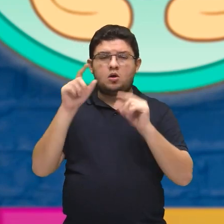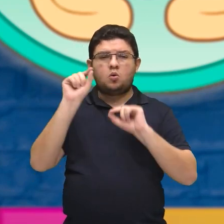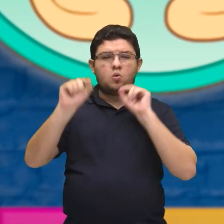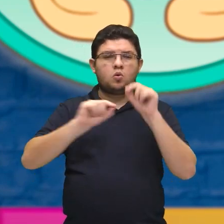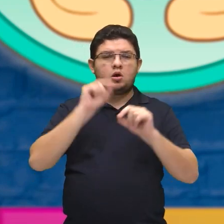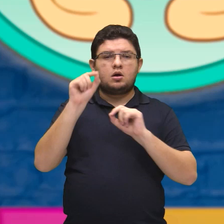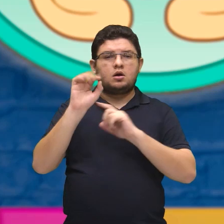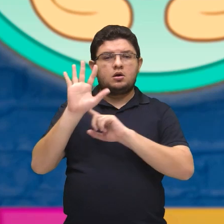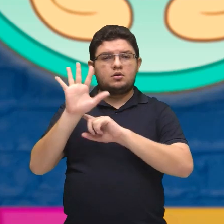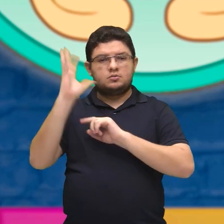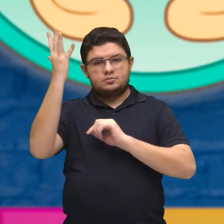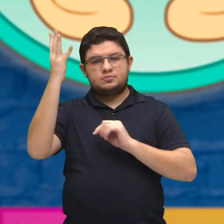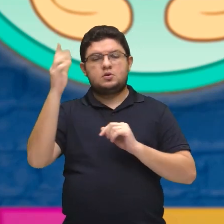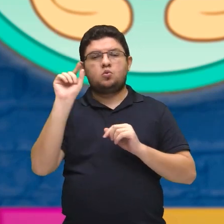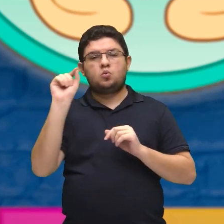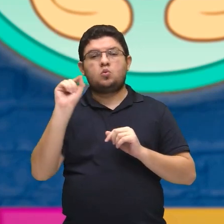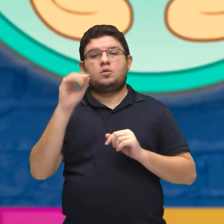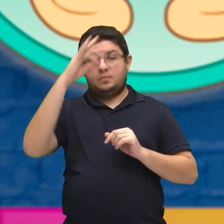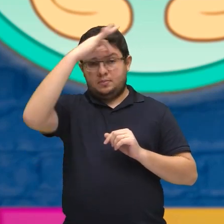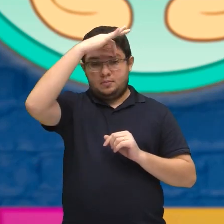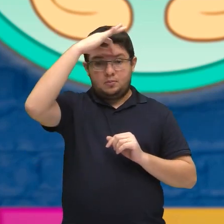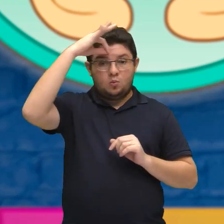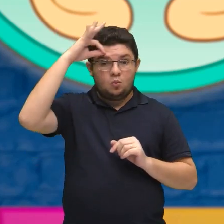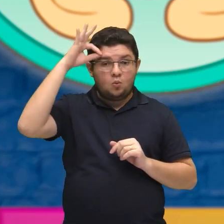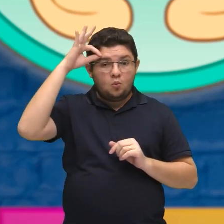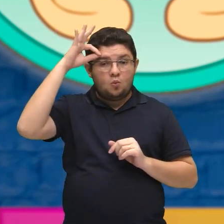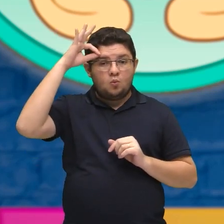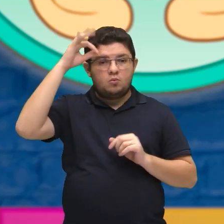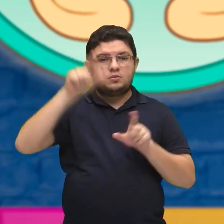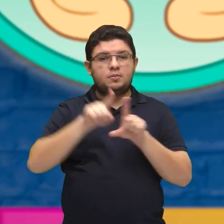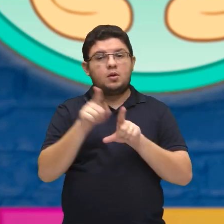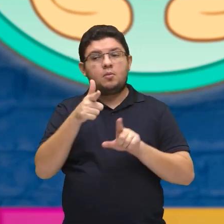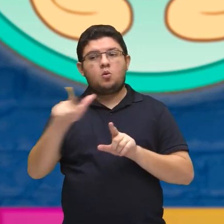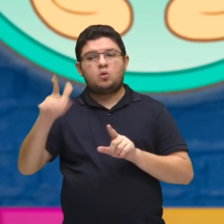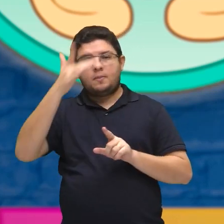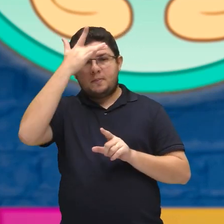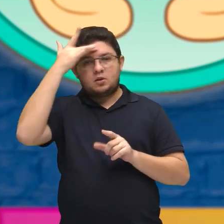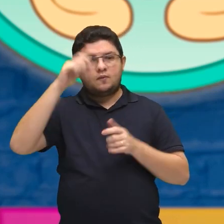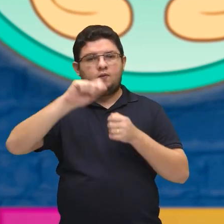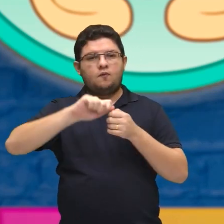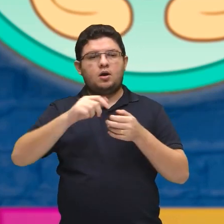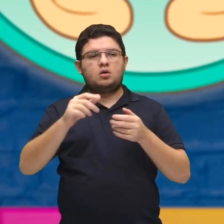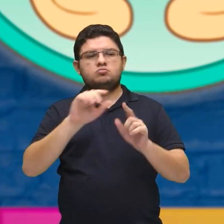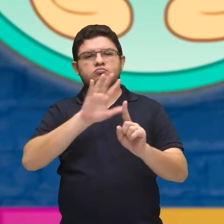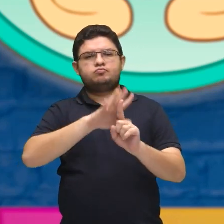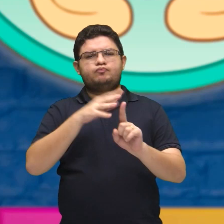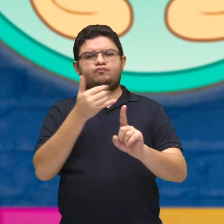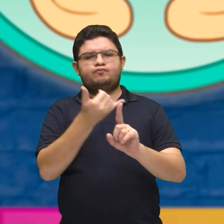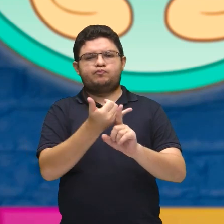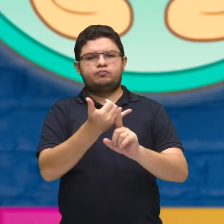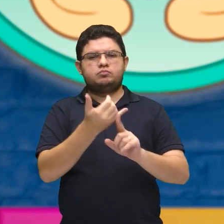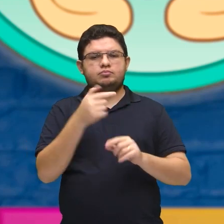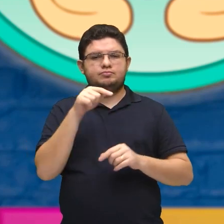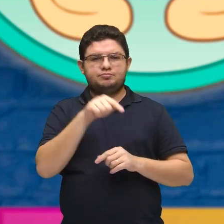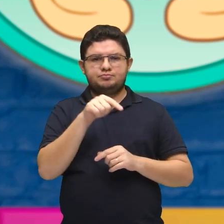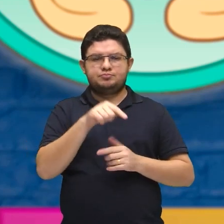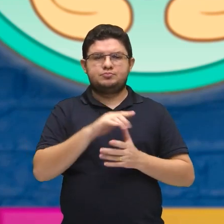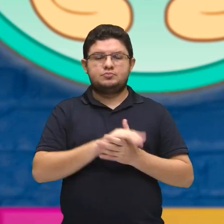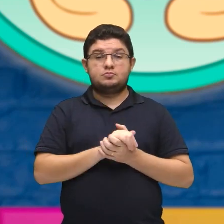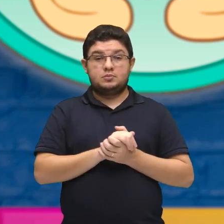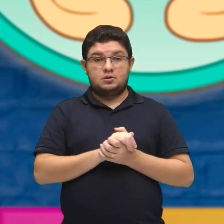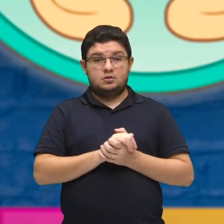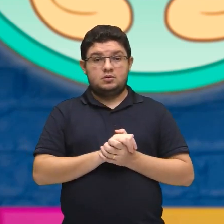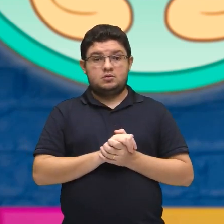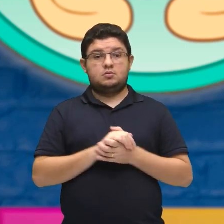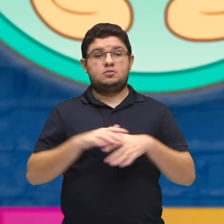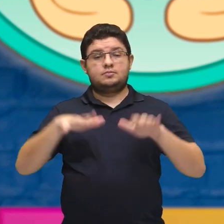consequências para a vítima e quais são as consequências do agressor. Porque lá no início, a gente